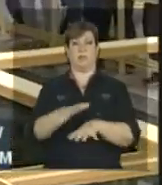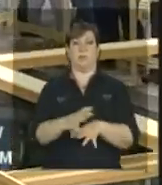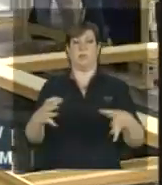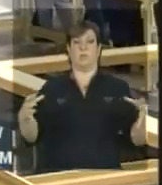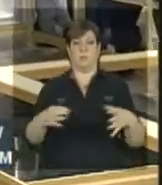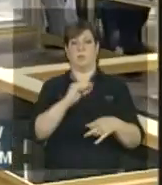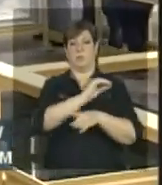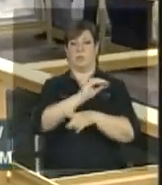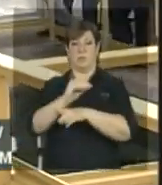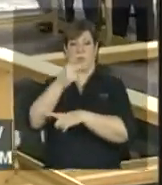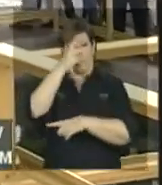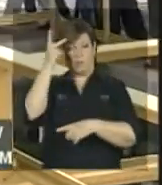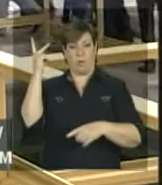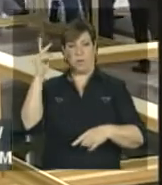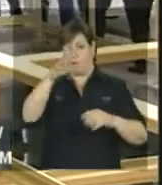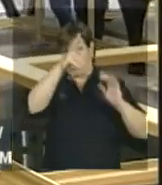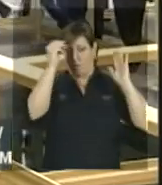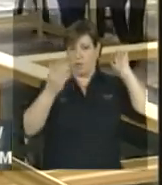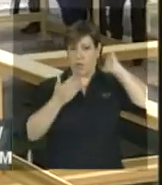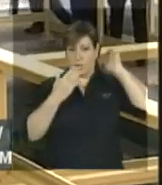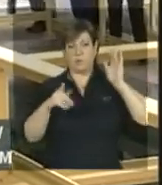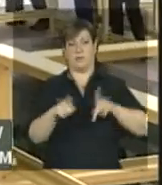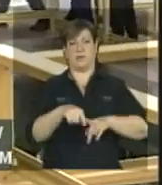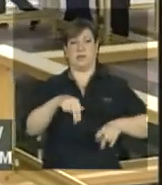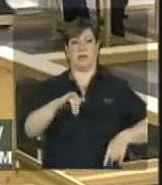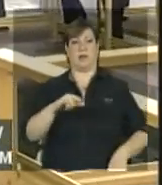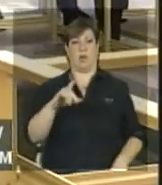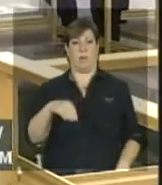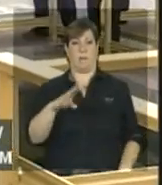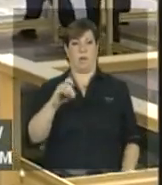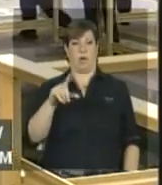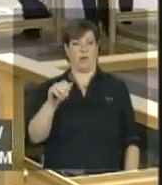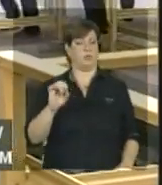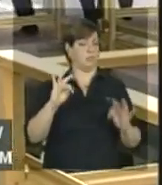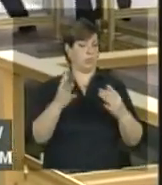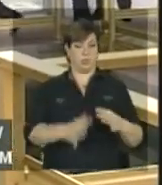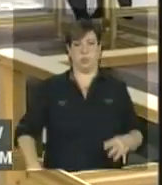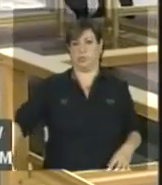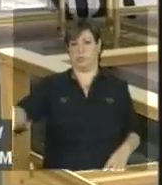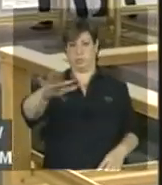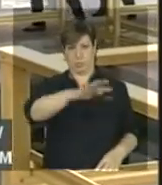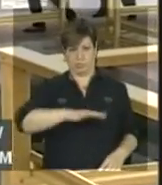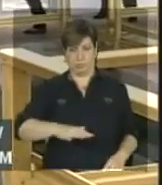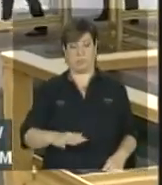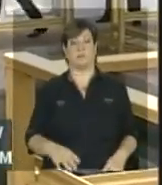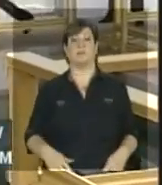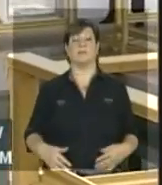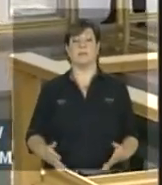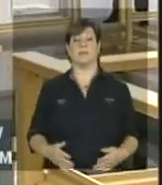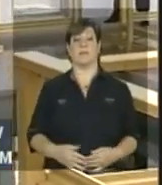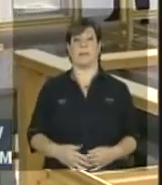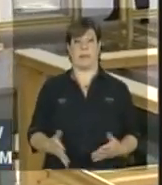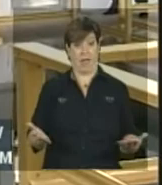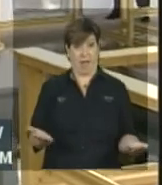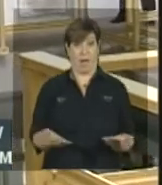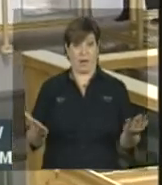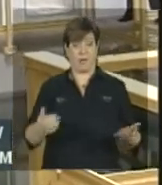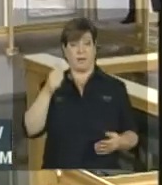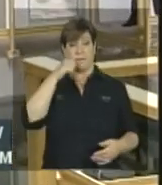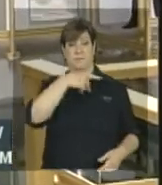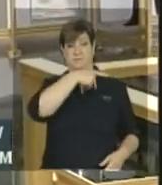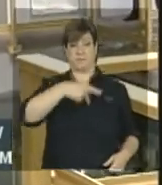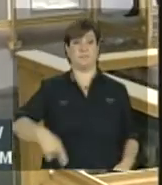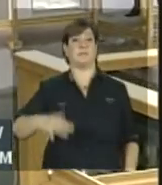para povoados indígenas e quilombolas em toda essa região. Então, agora, a presidenta Dilma